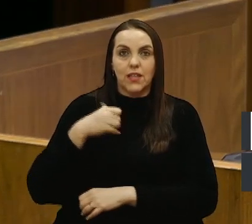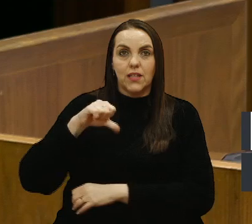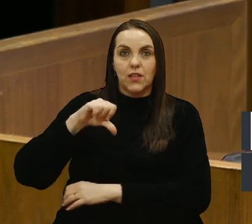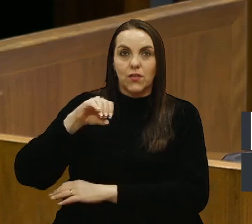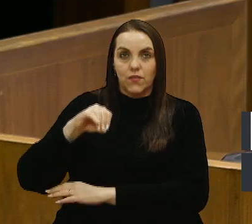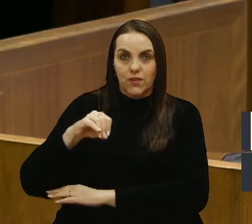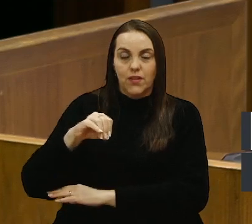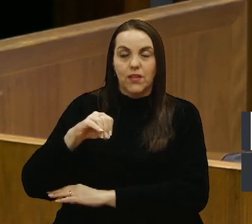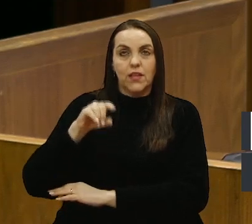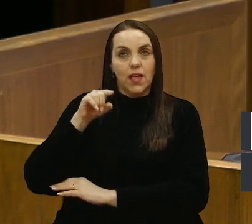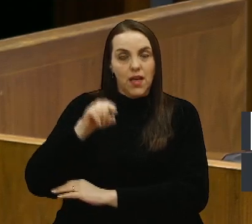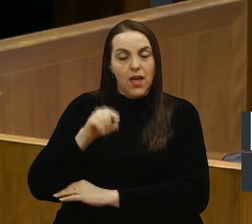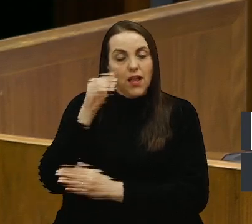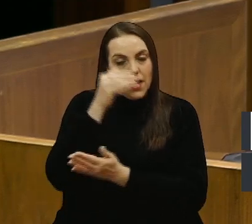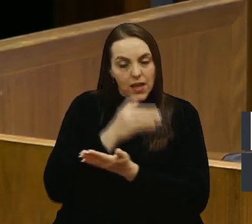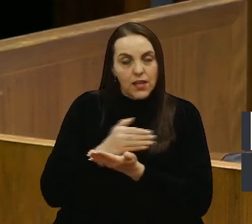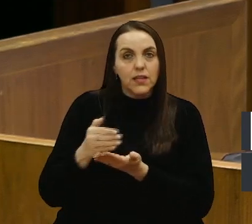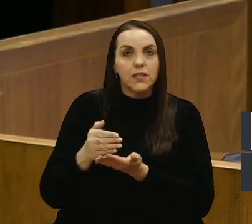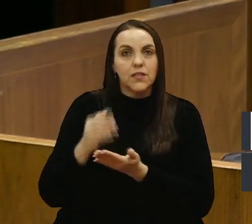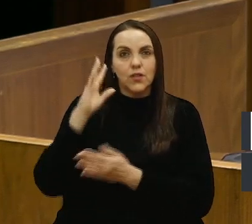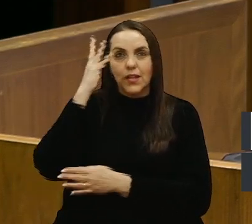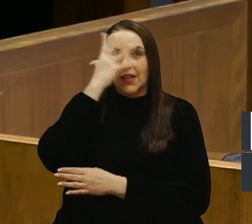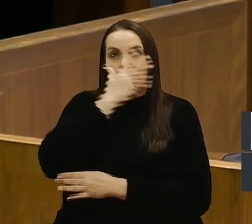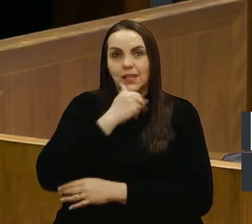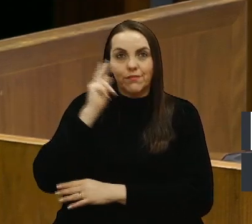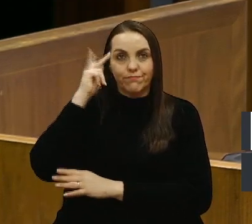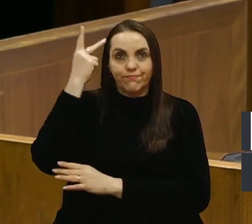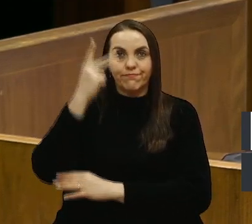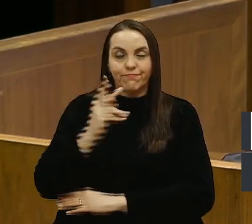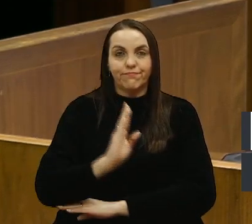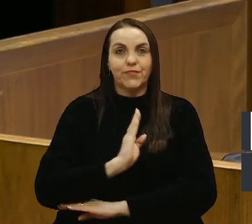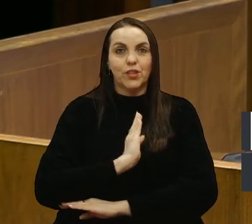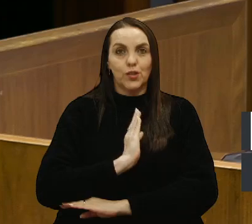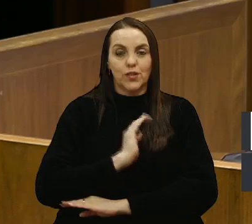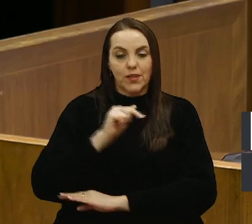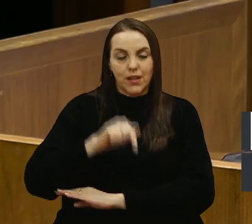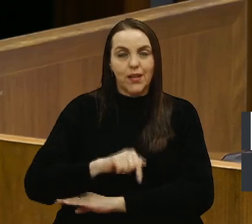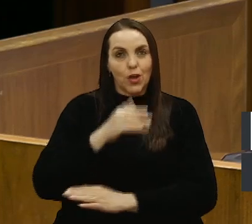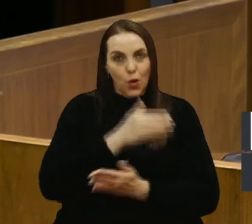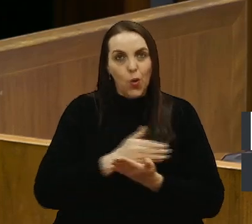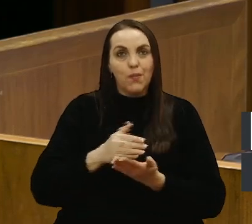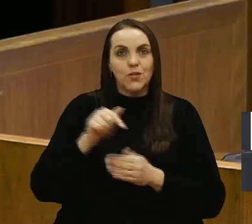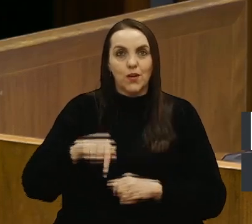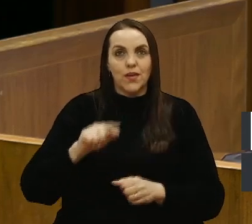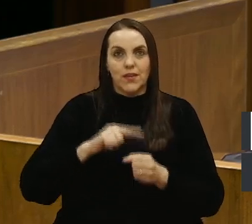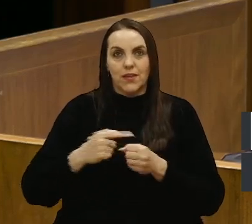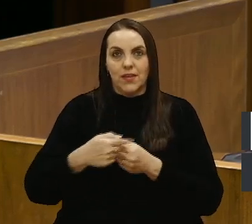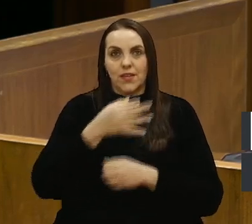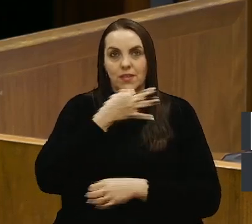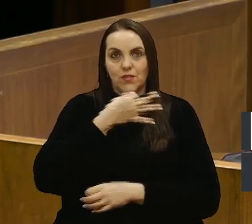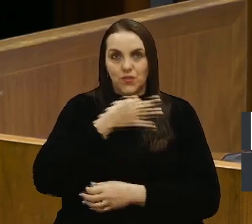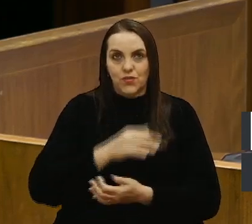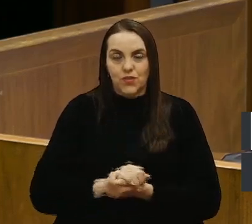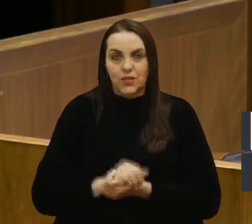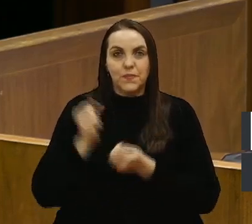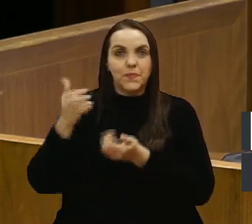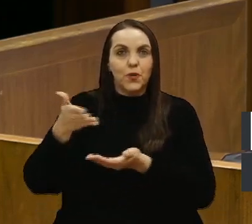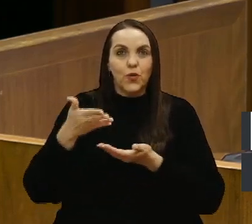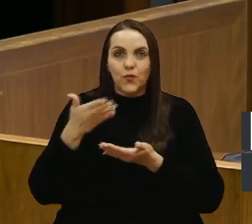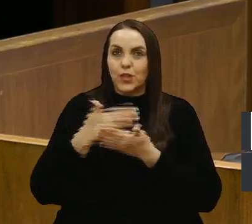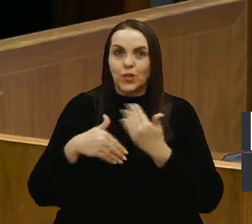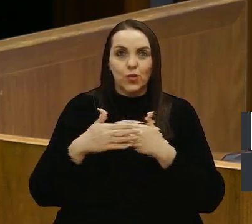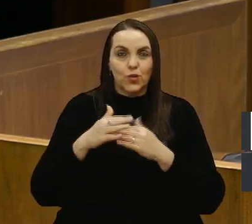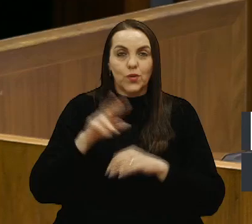anos e foi ela que iniciou essa linda história de yoga pioneira na nossa cidade. Então, convido a todos que